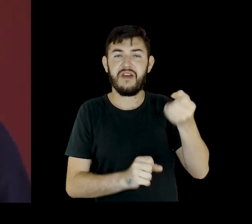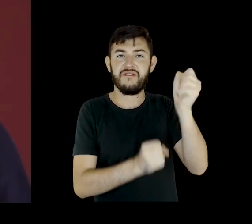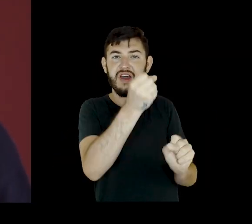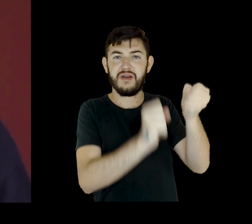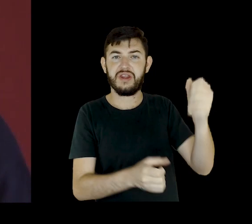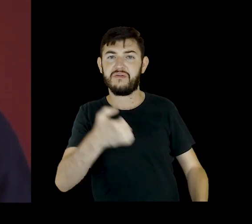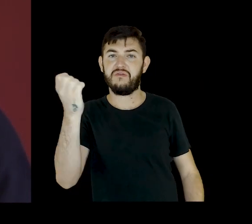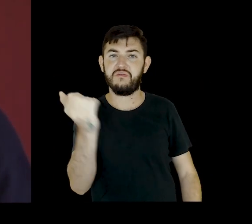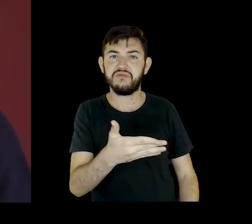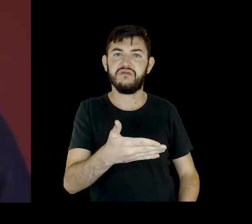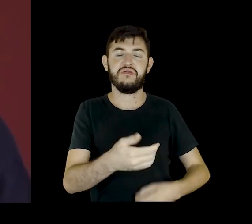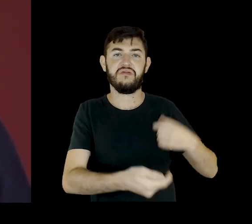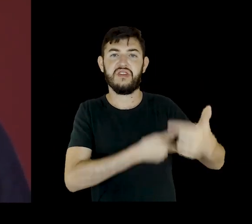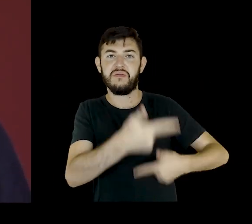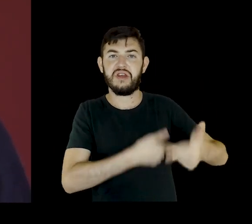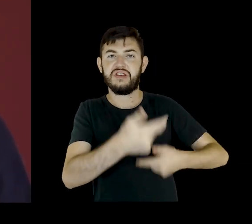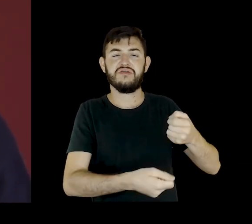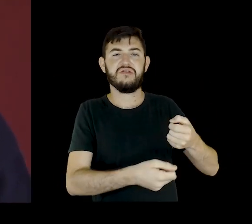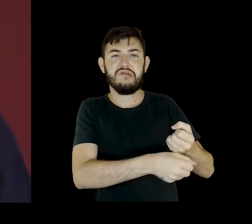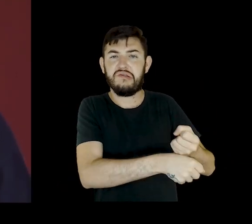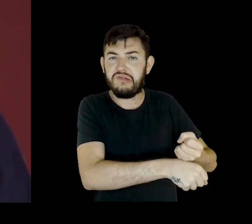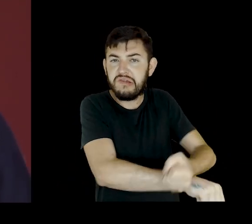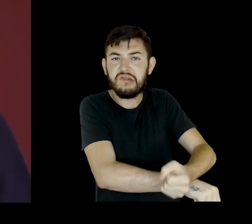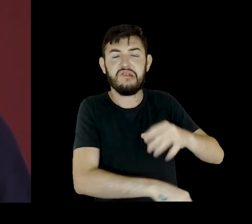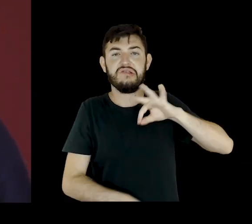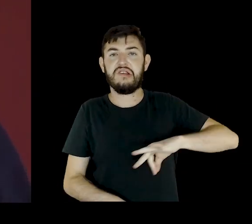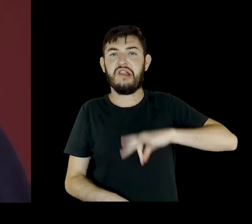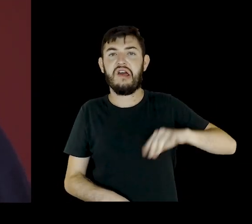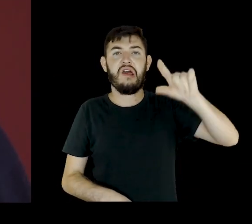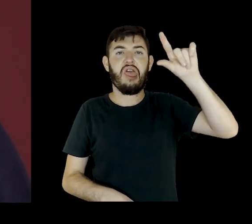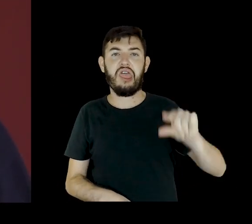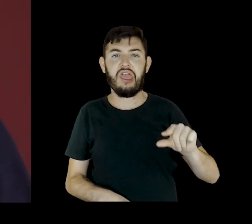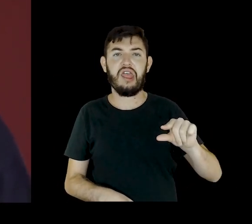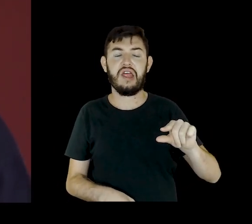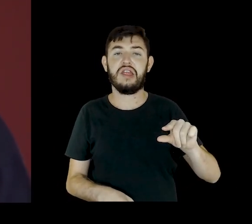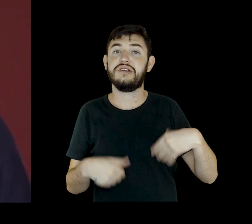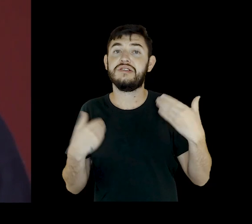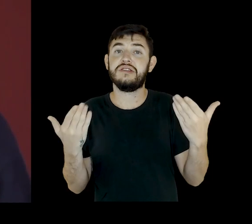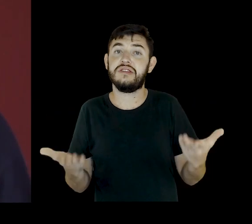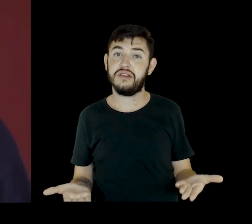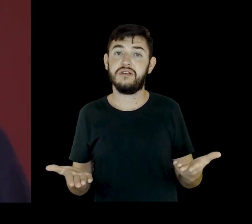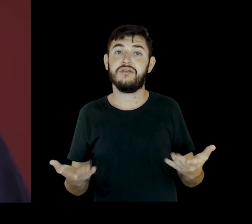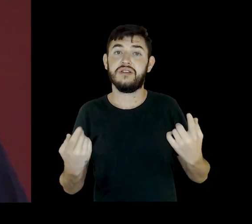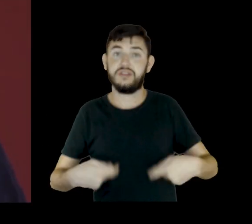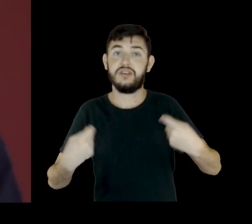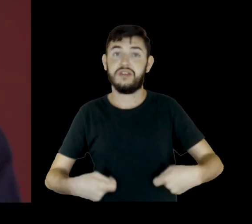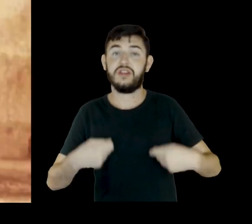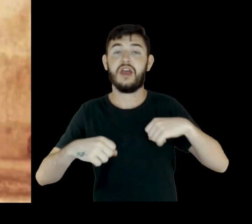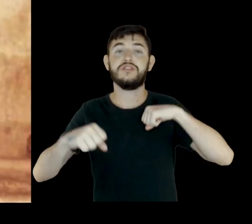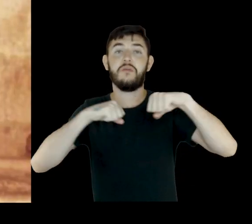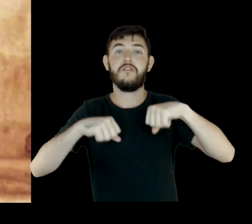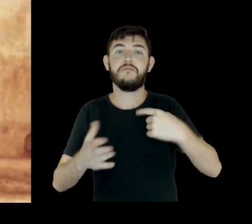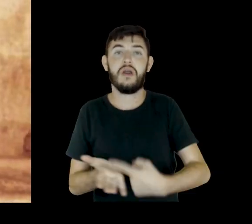ficando sucateada, os trabalhadores explorados, o salário caindo, e aí a necessidade de fazer alguma coisa.